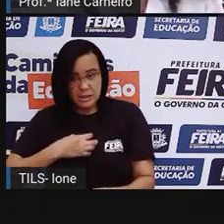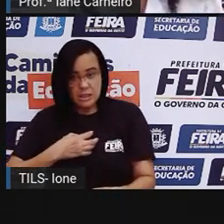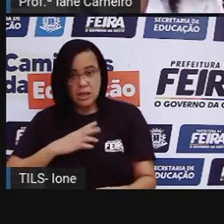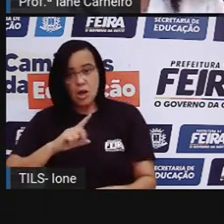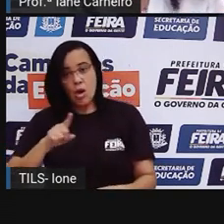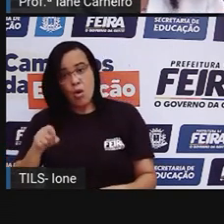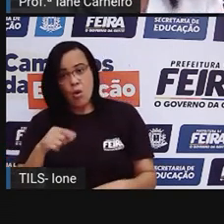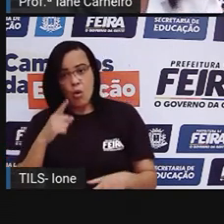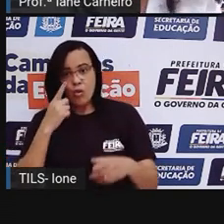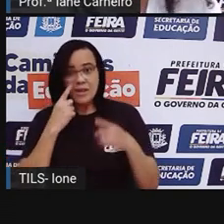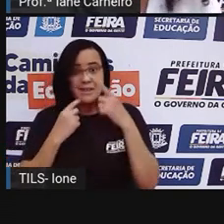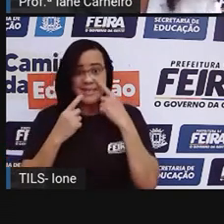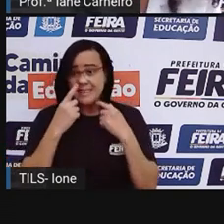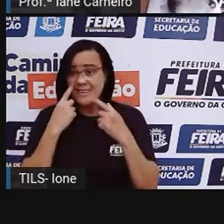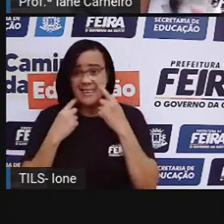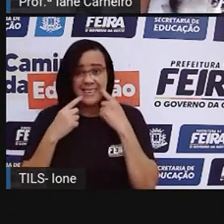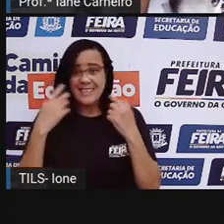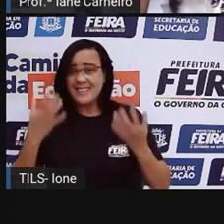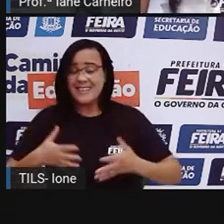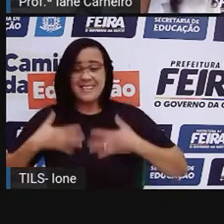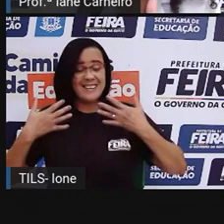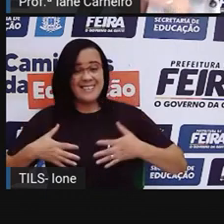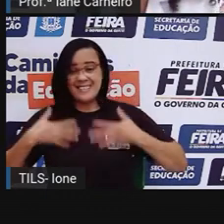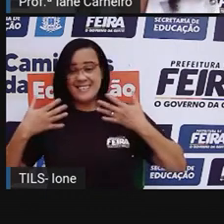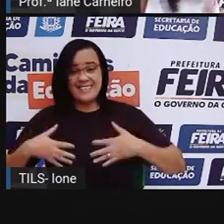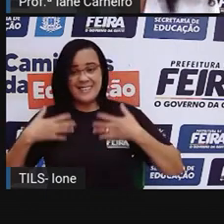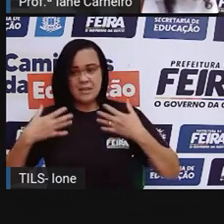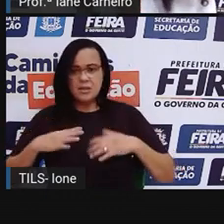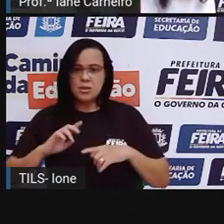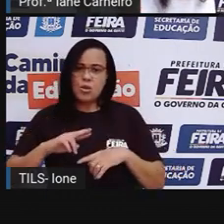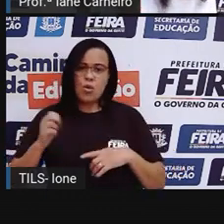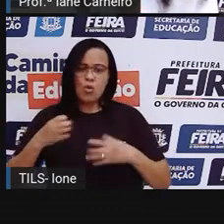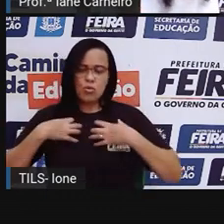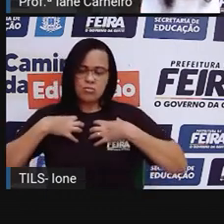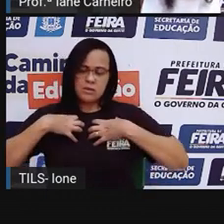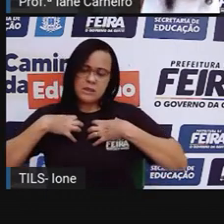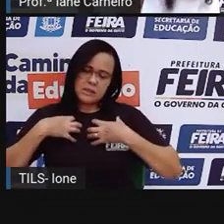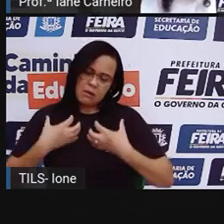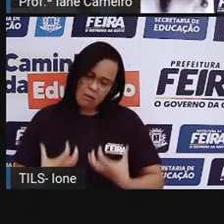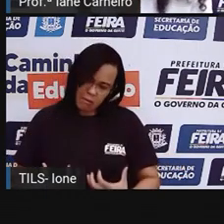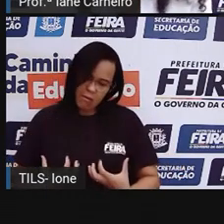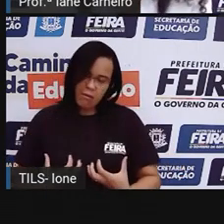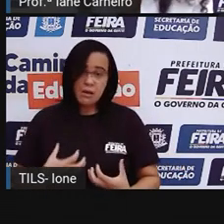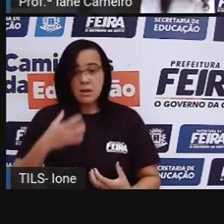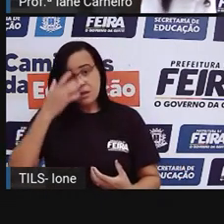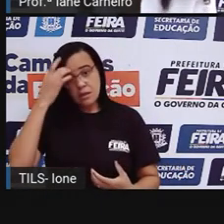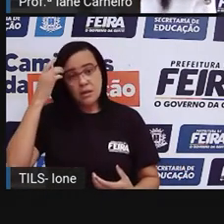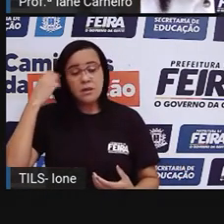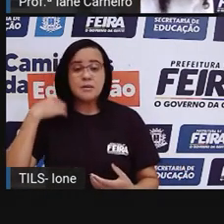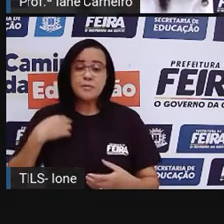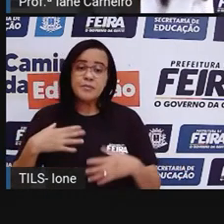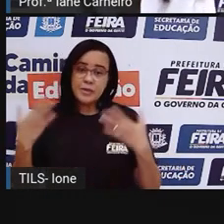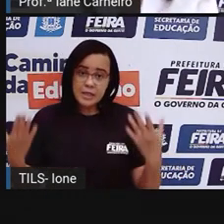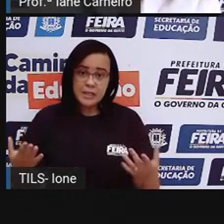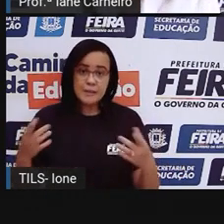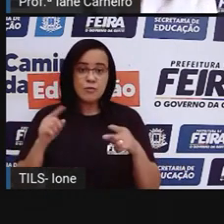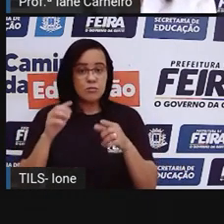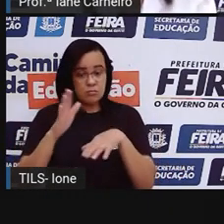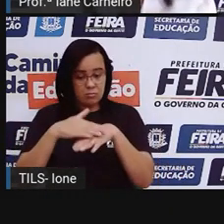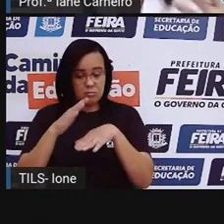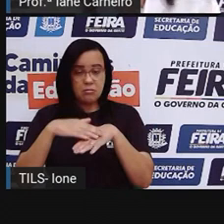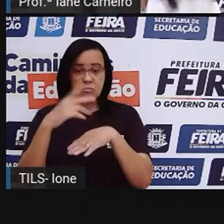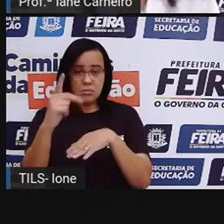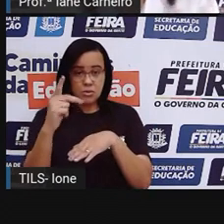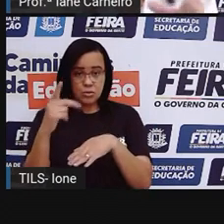de alegria. Essa aqui tá assim, ó, cansado, cansei, né? Então, o emocionário é você construir aí